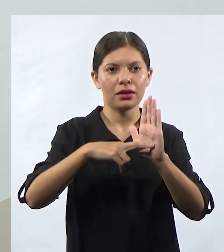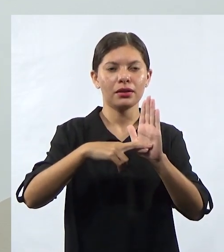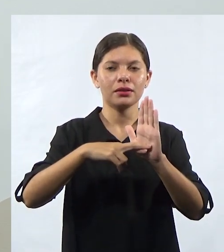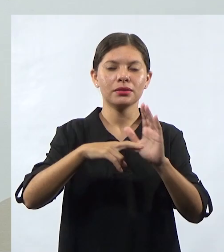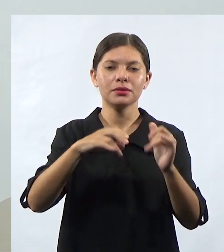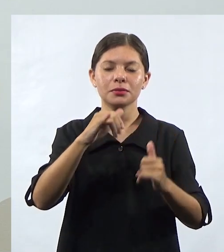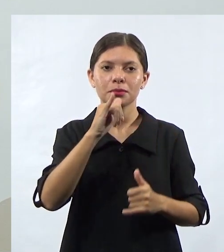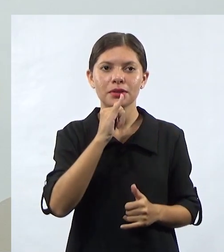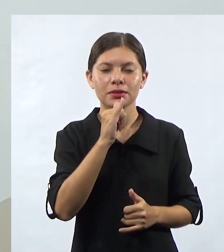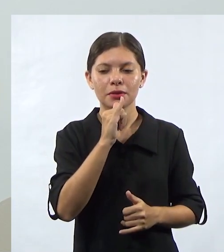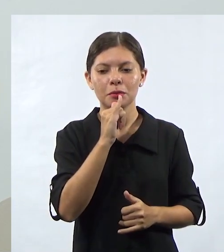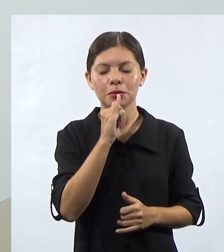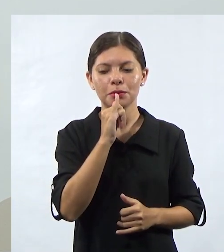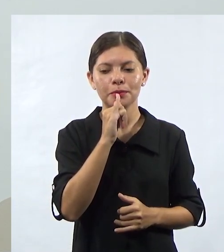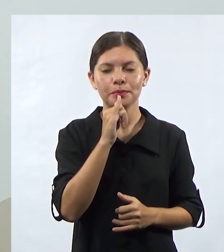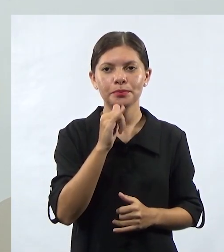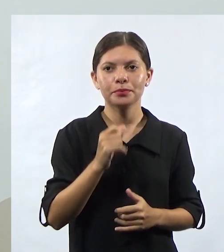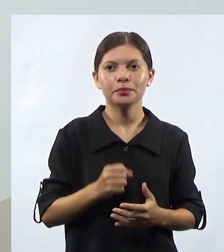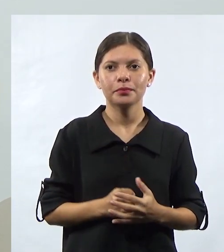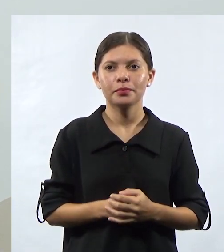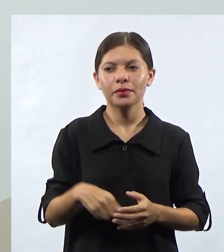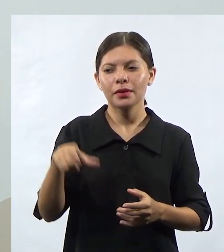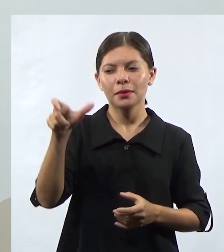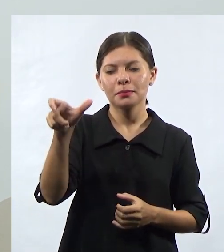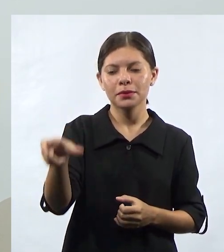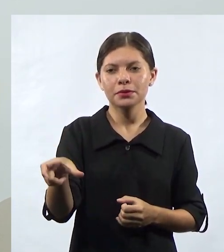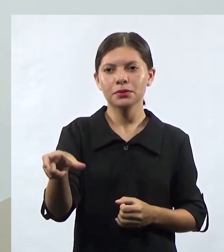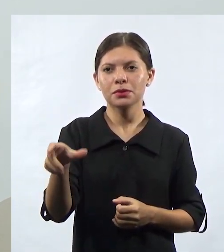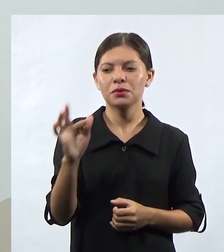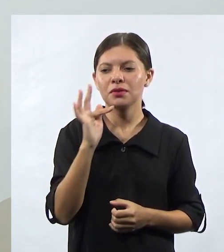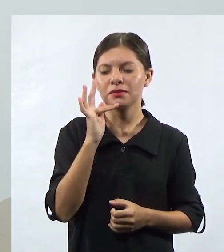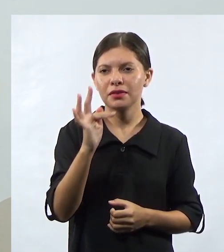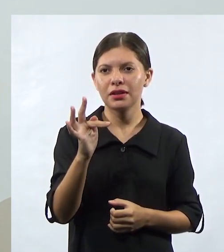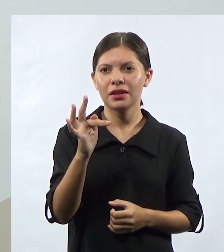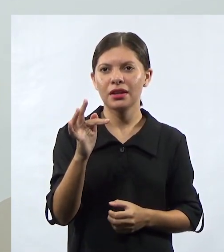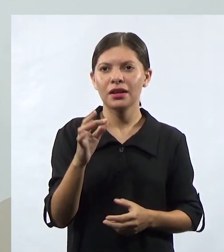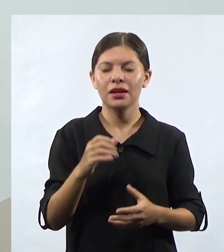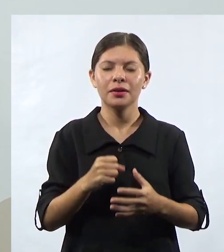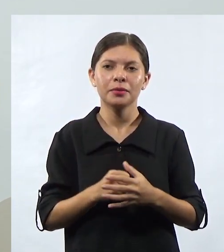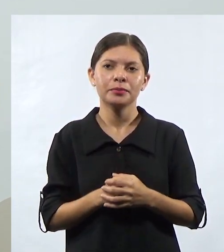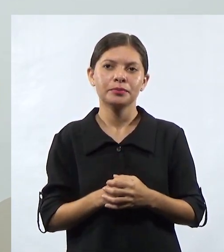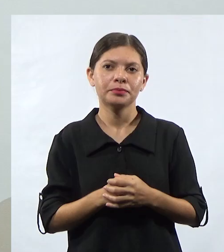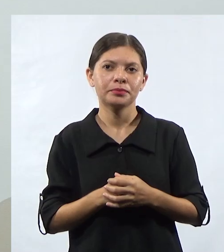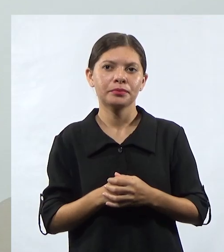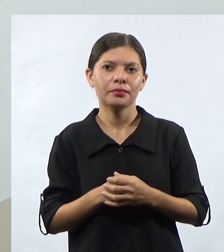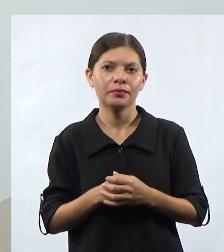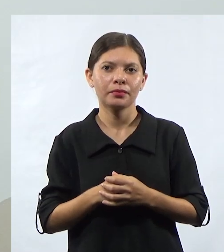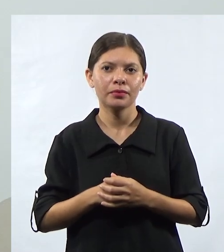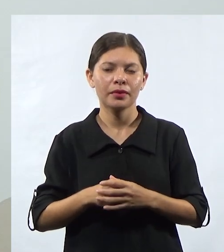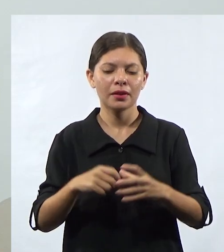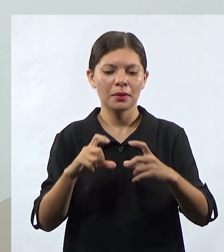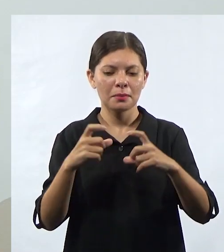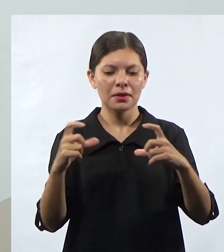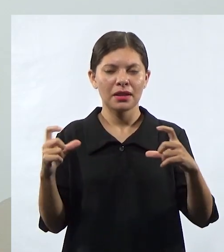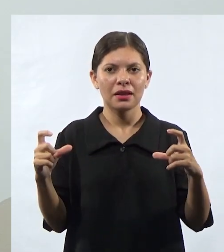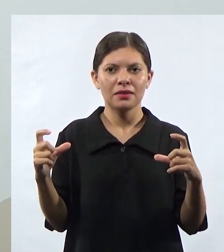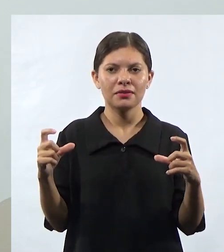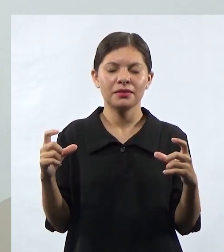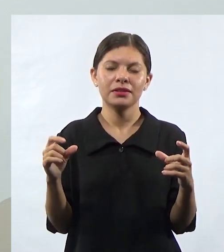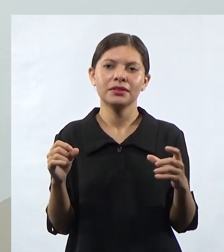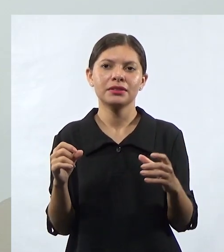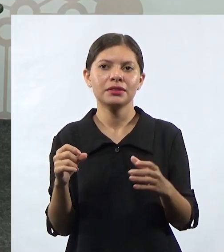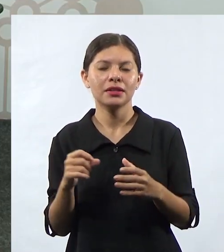do grupo se manifestar de modo indecoroso, né, falar palavras de baixo